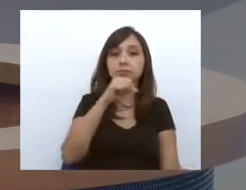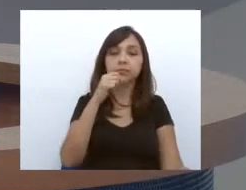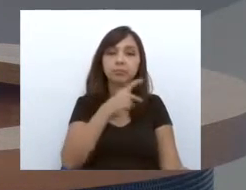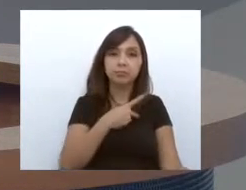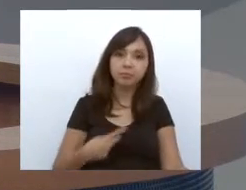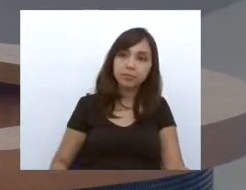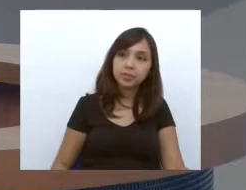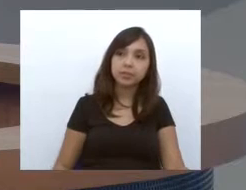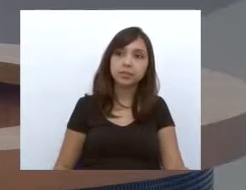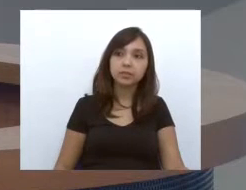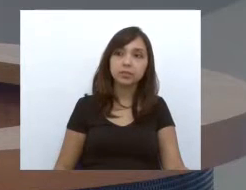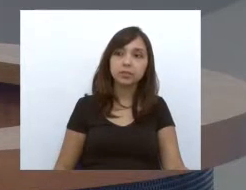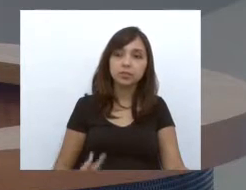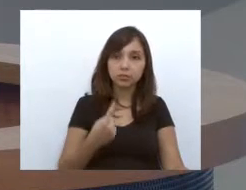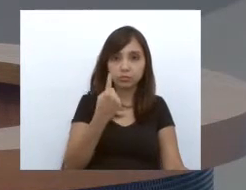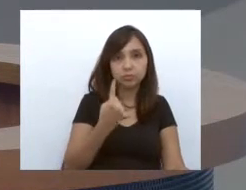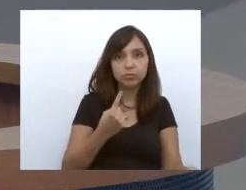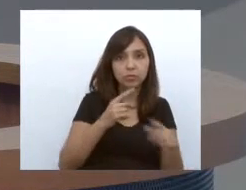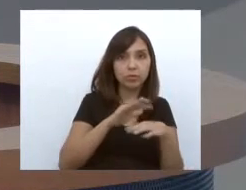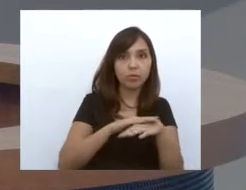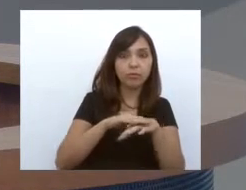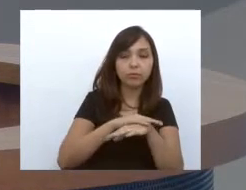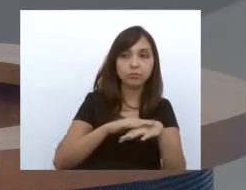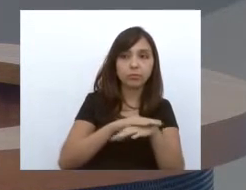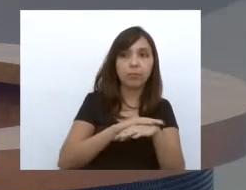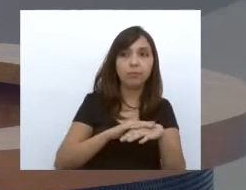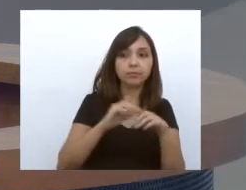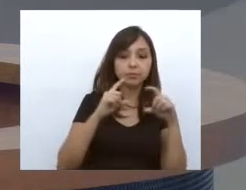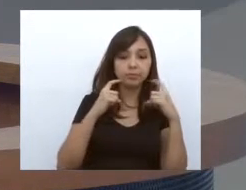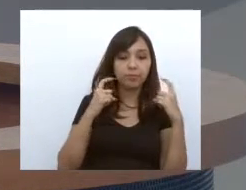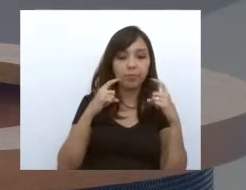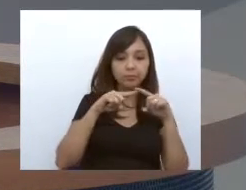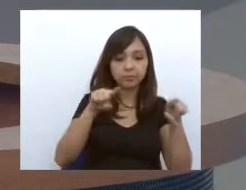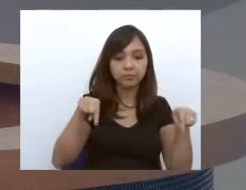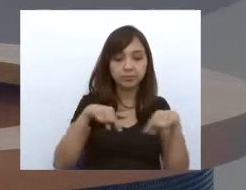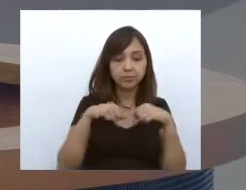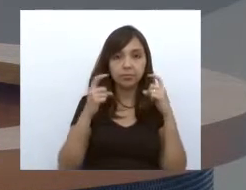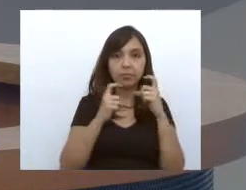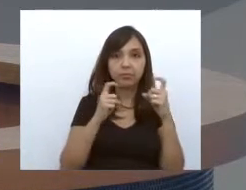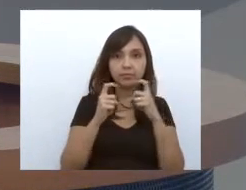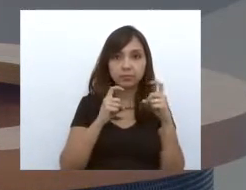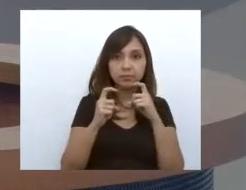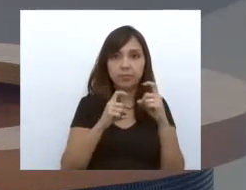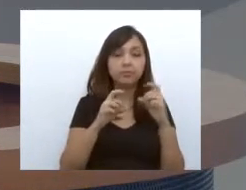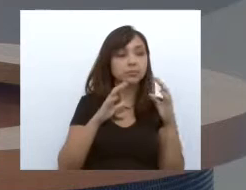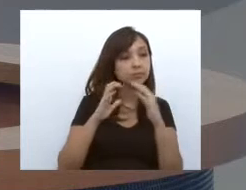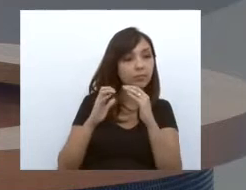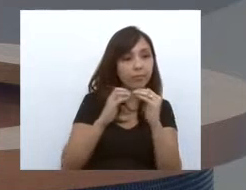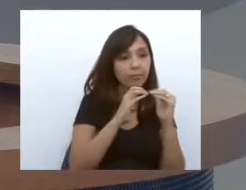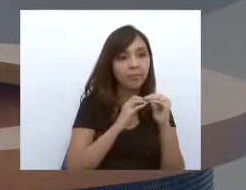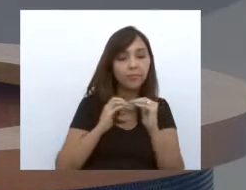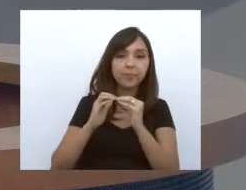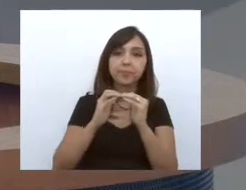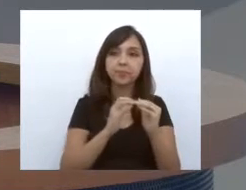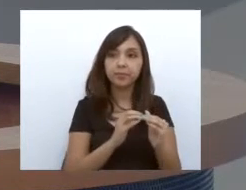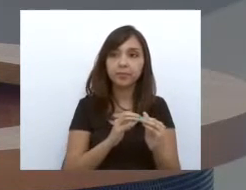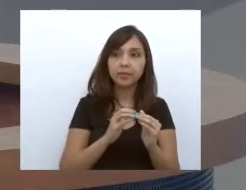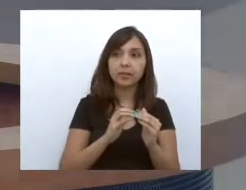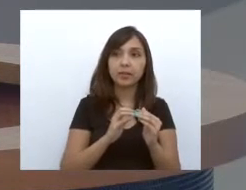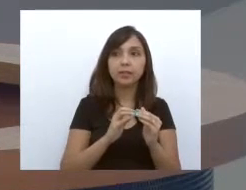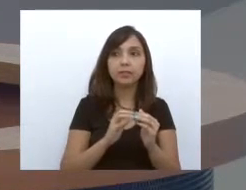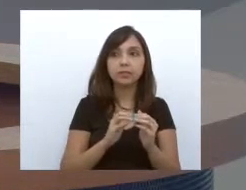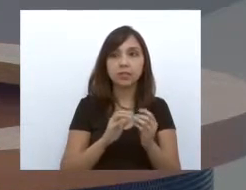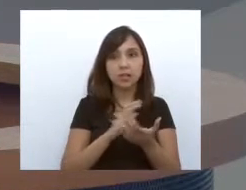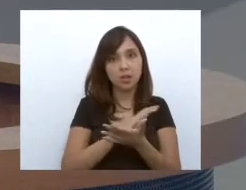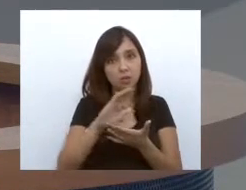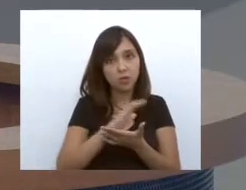nós tivermos uma conversa na sala da presidência, onde houve comum acordo, quebraram